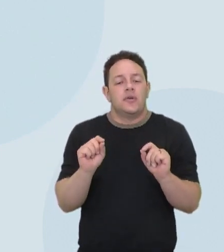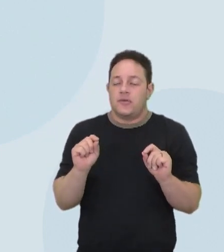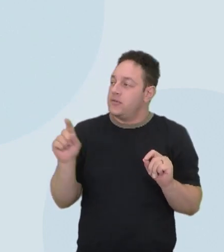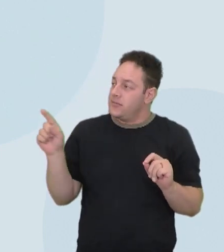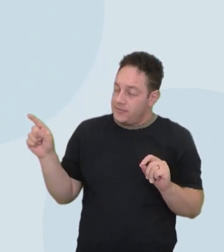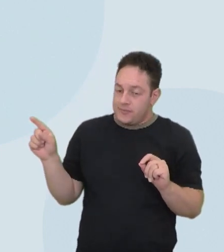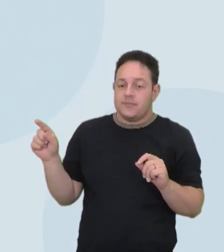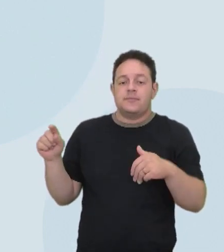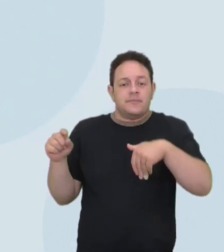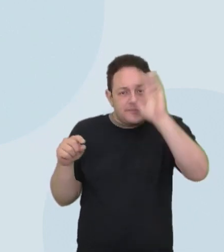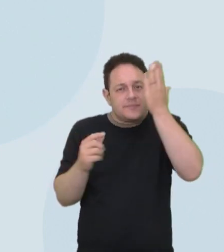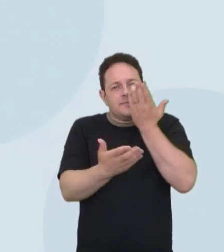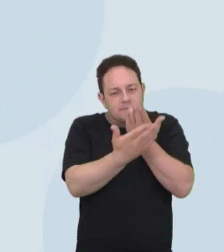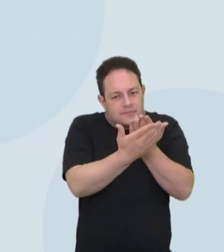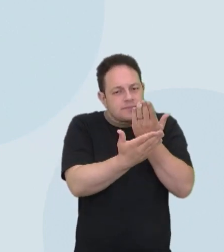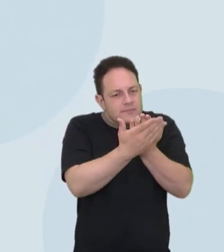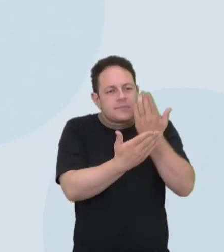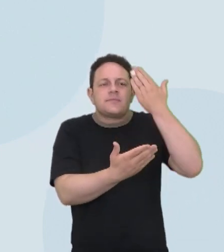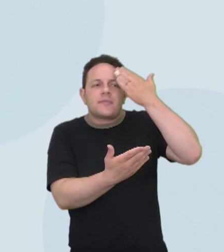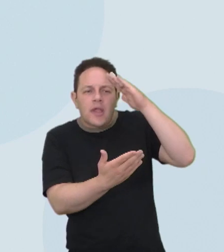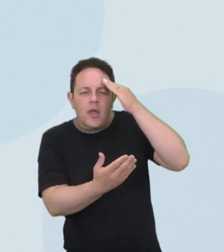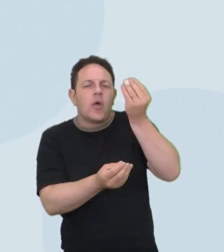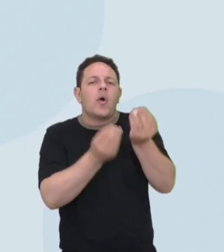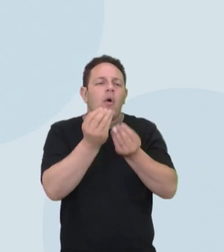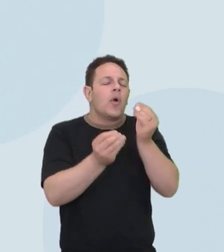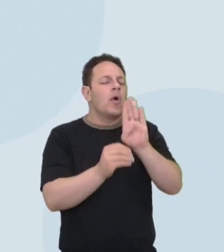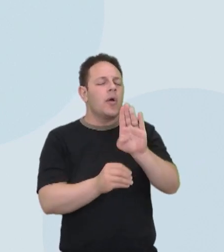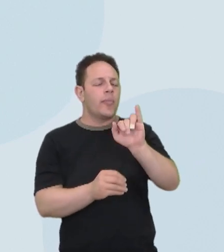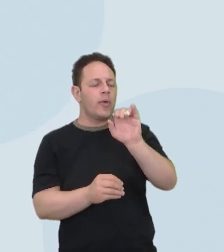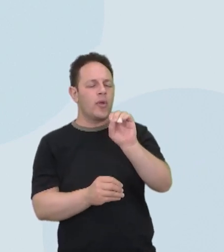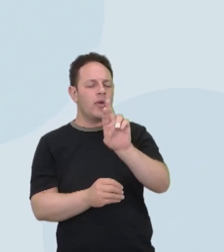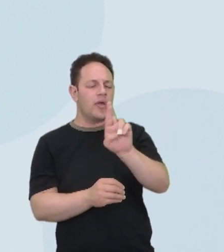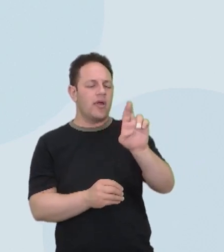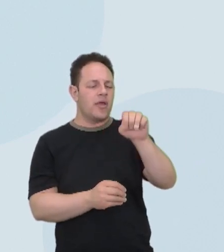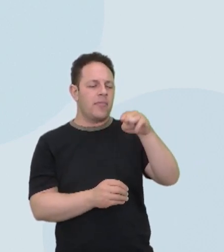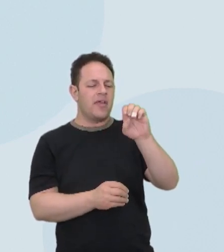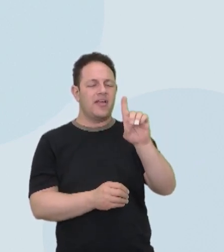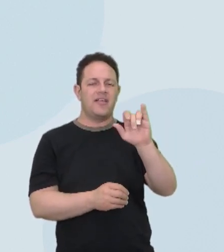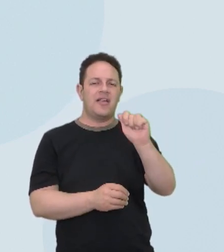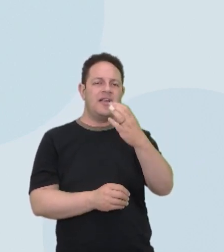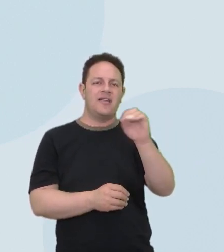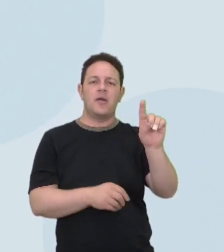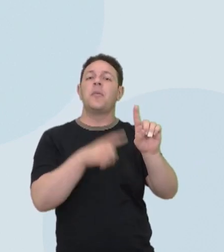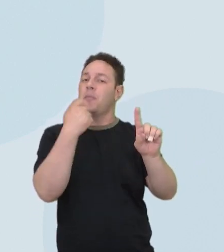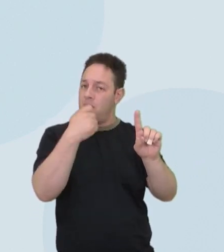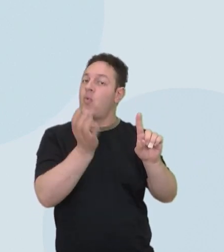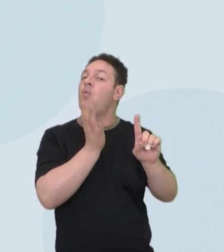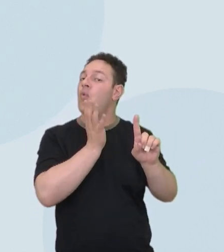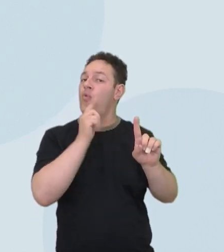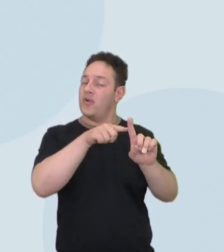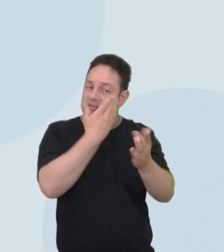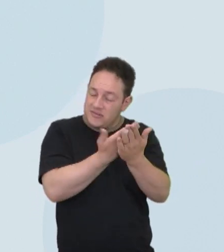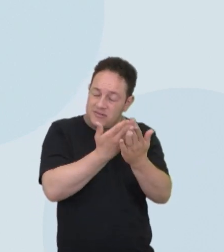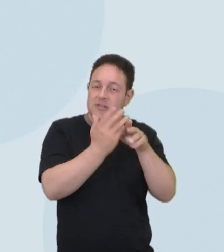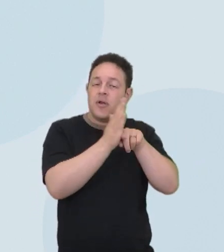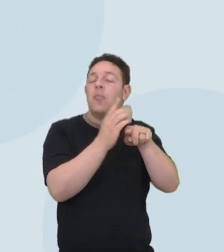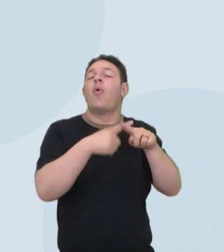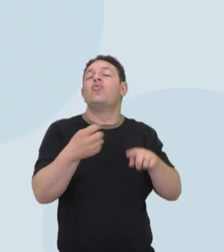um maior estudo e entendimento da biorremediação. É uma área relativamente nova, então os processos